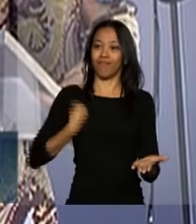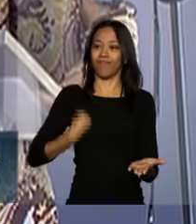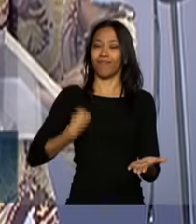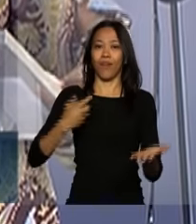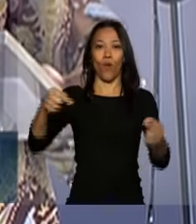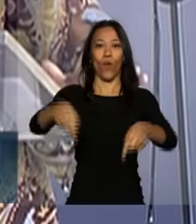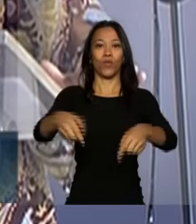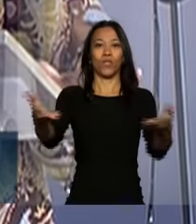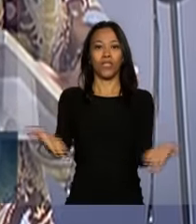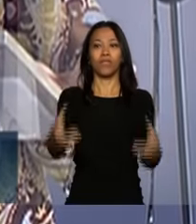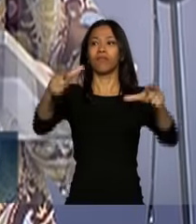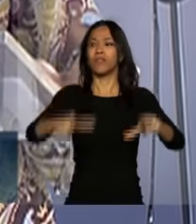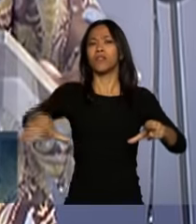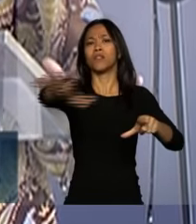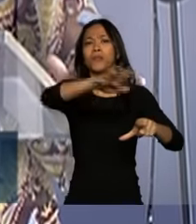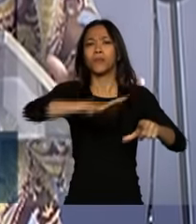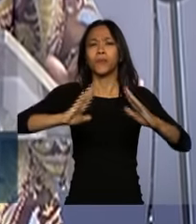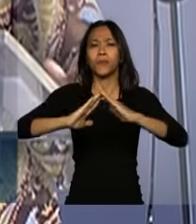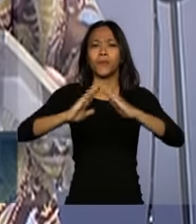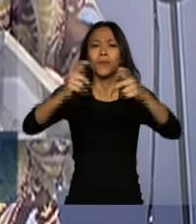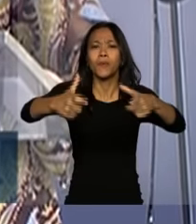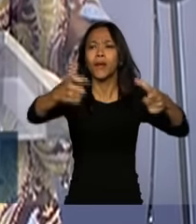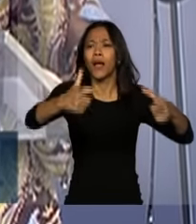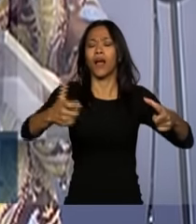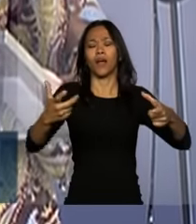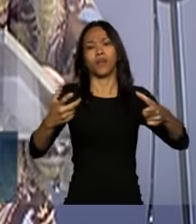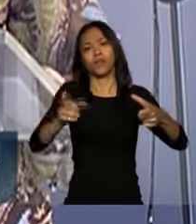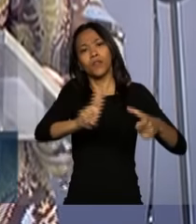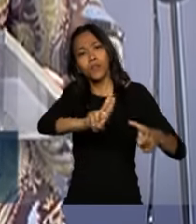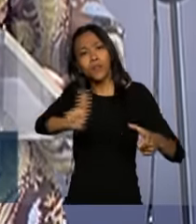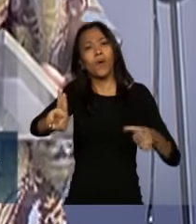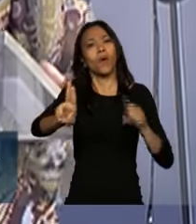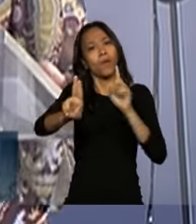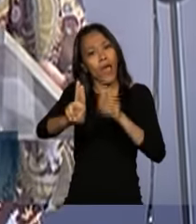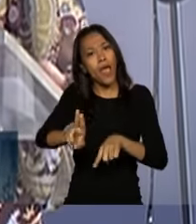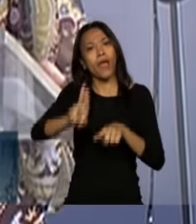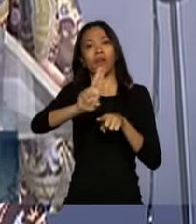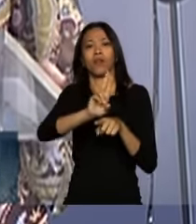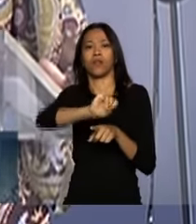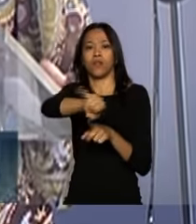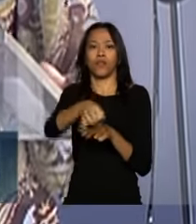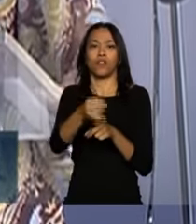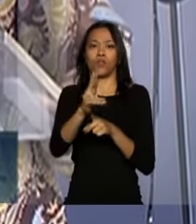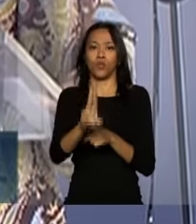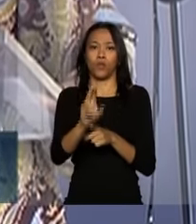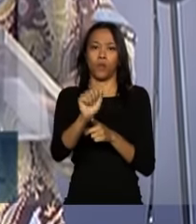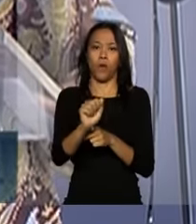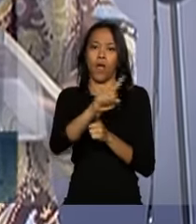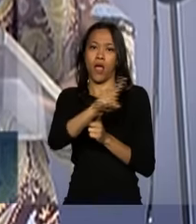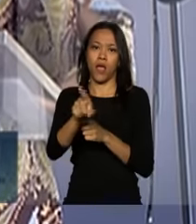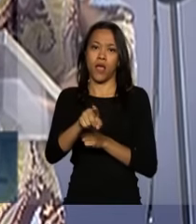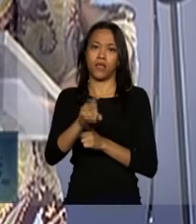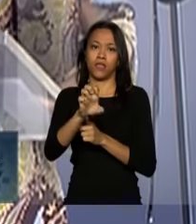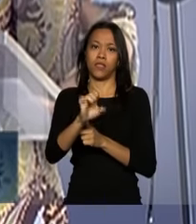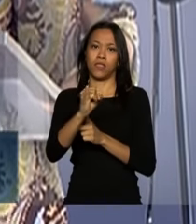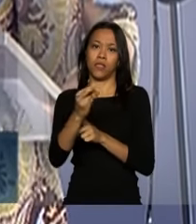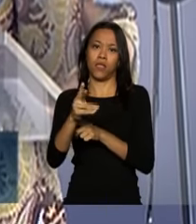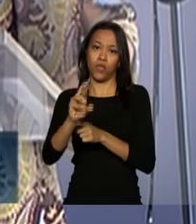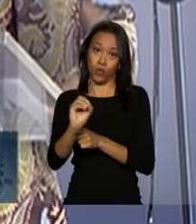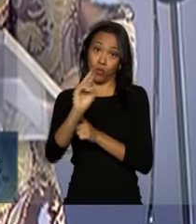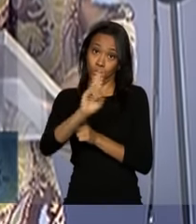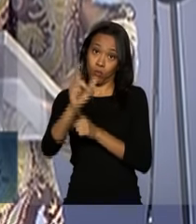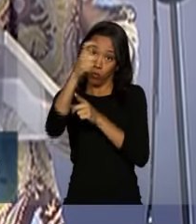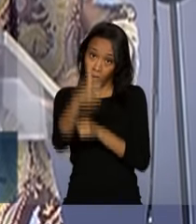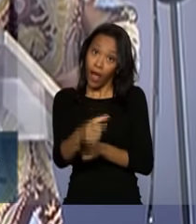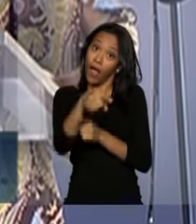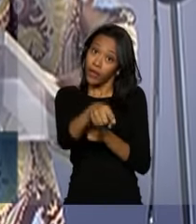nesse residencial que leva o nome Juazeiro. E aqui vocês vão criar